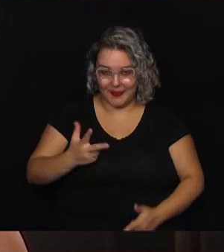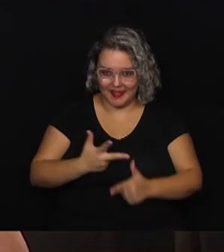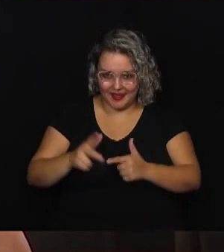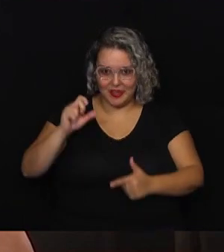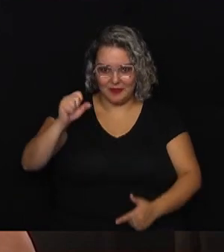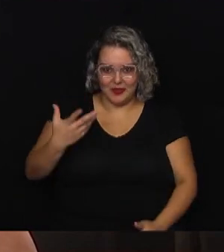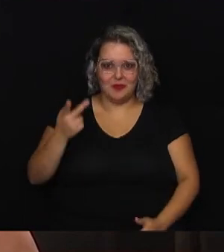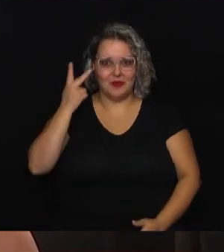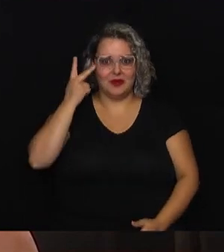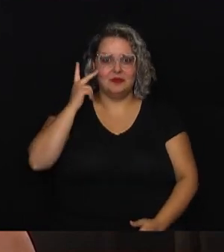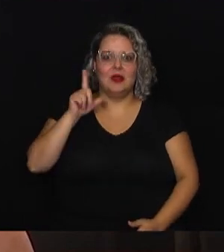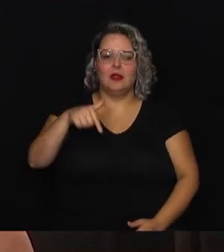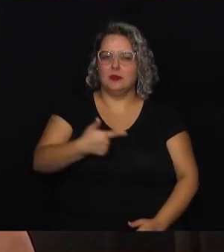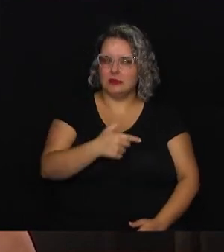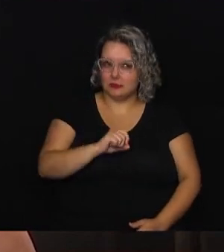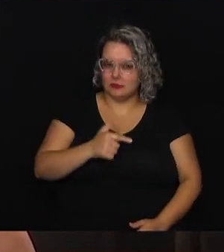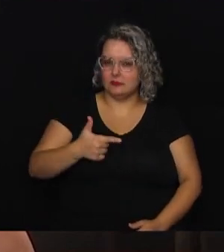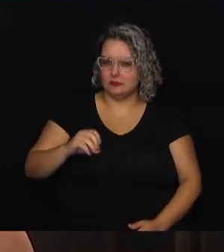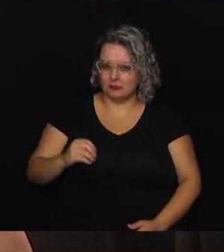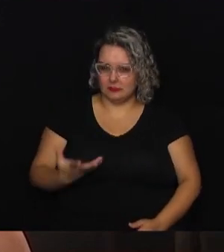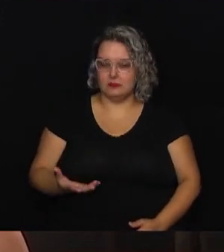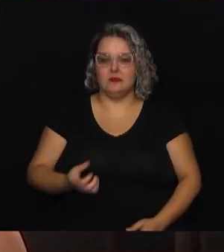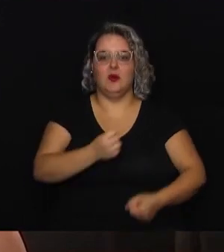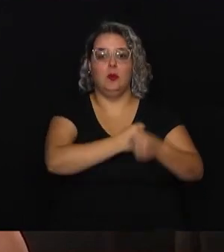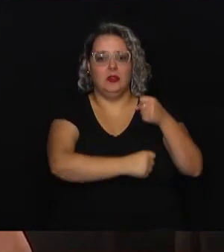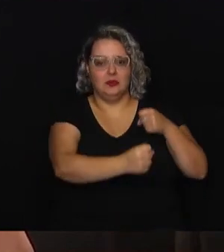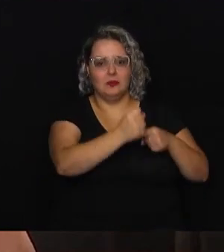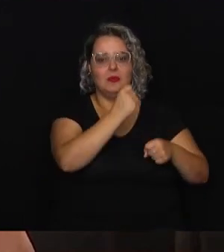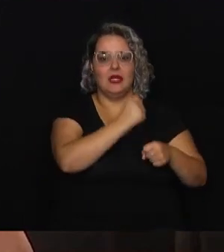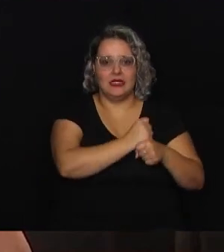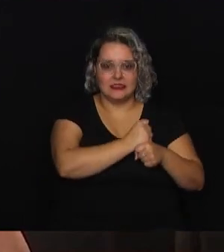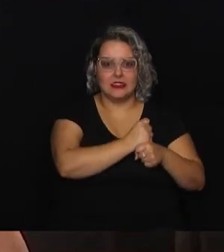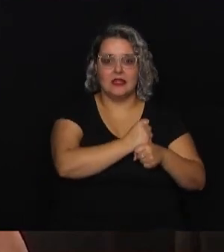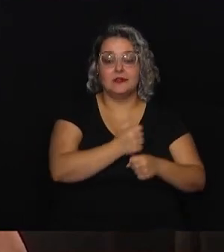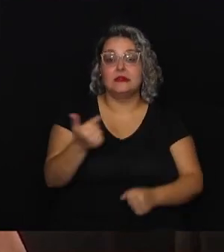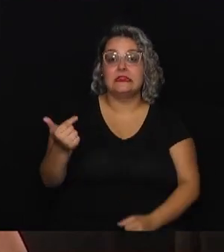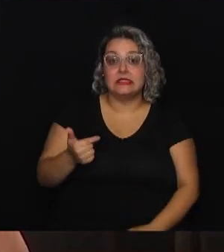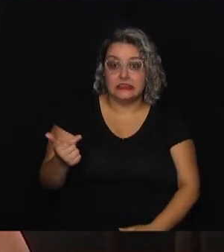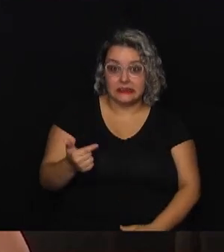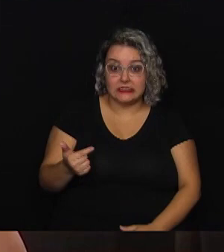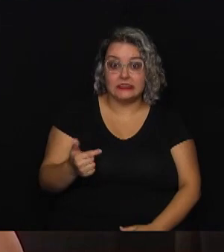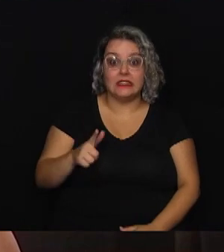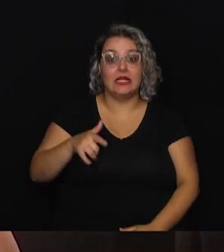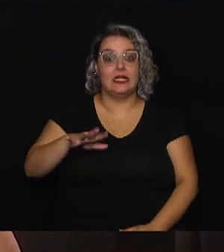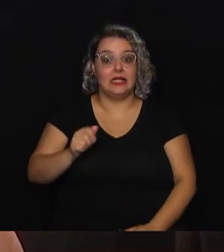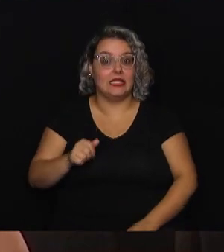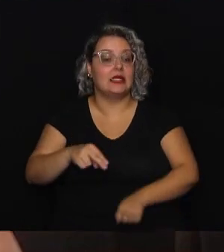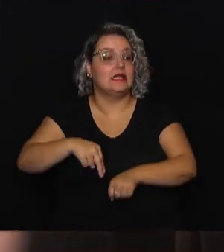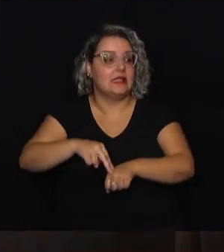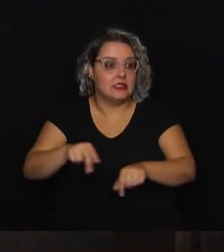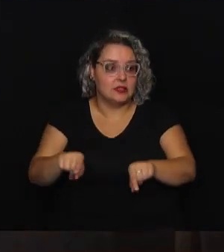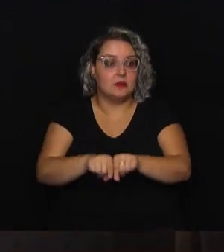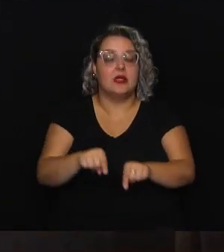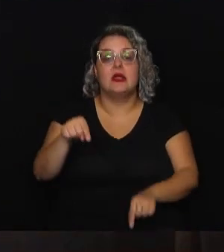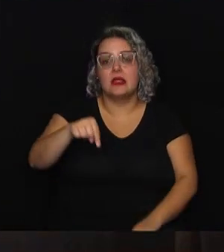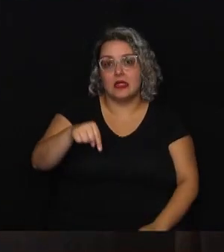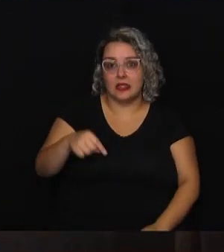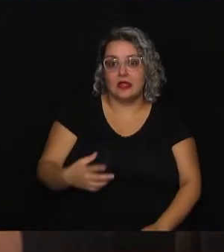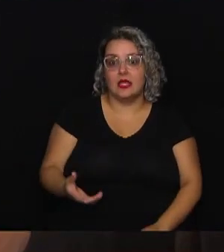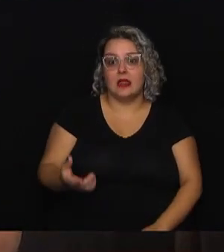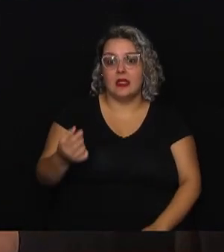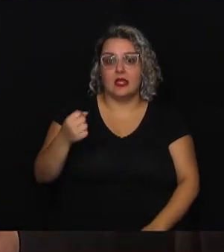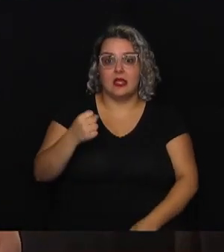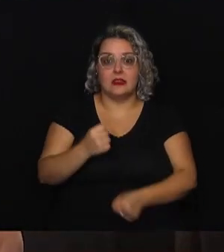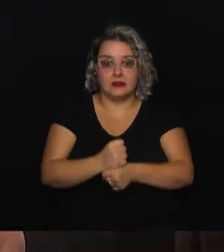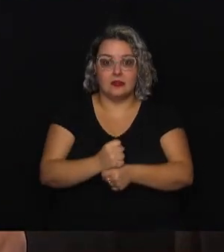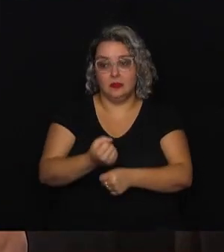acho que 2020. Ano passado a gente chegou em segundo lugar na Liga Nacional também. Esse ano passado, né,